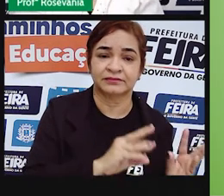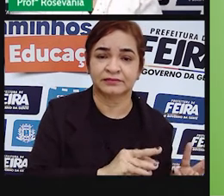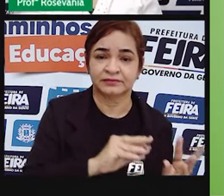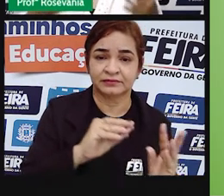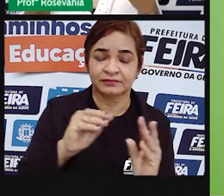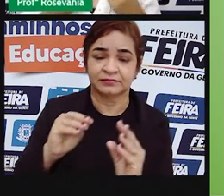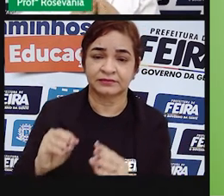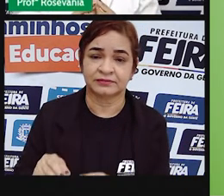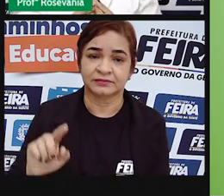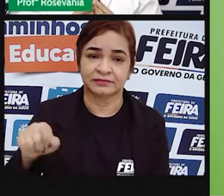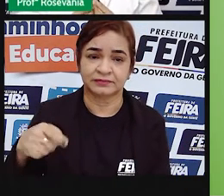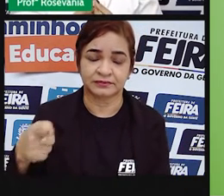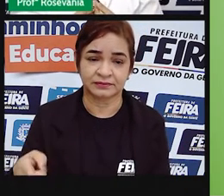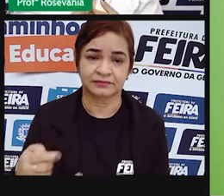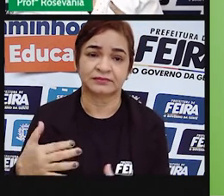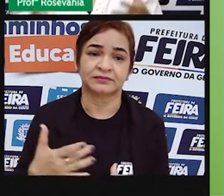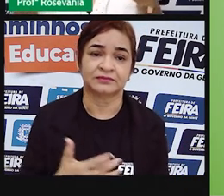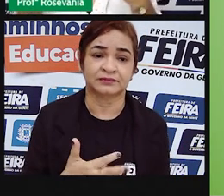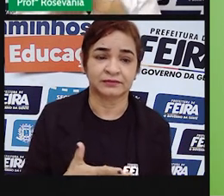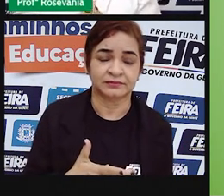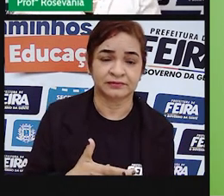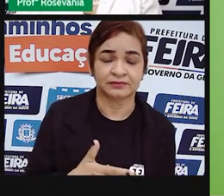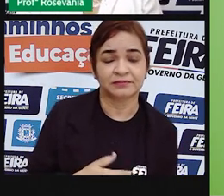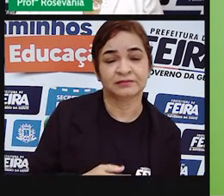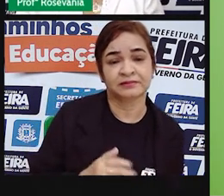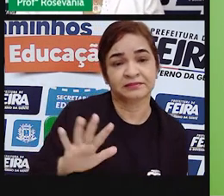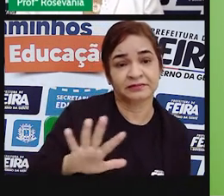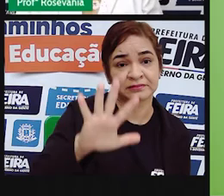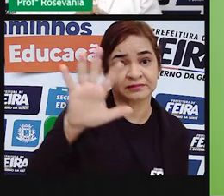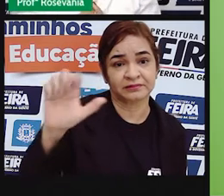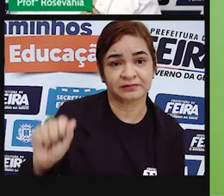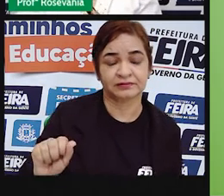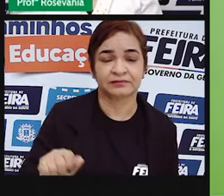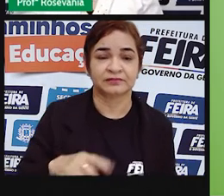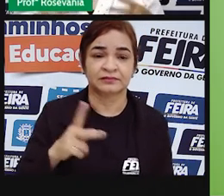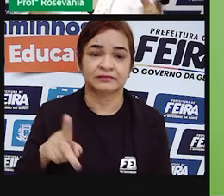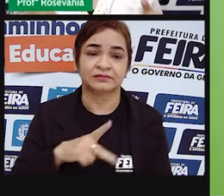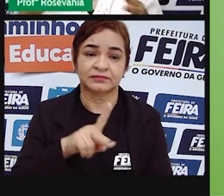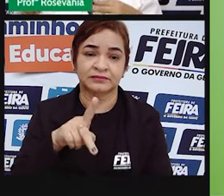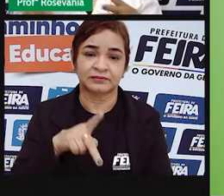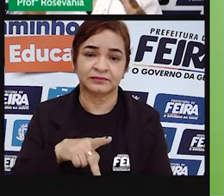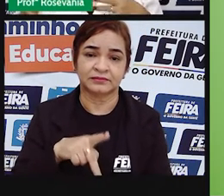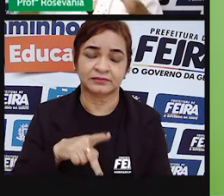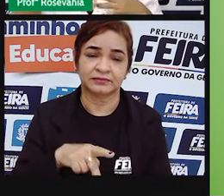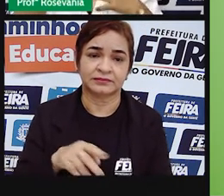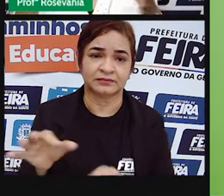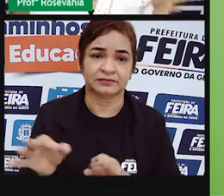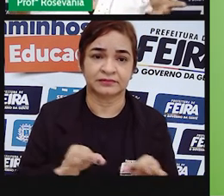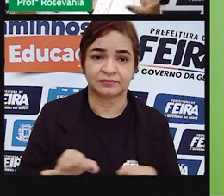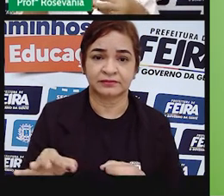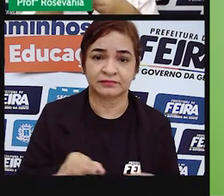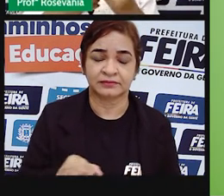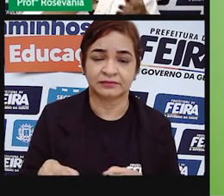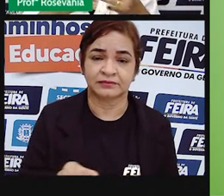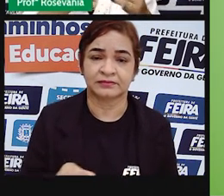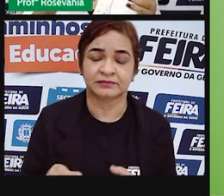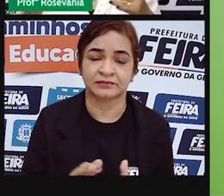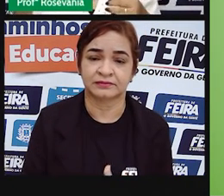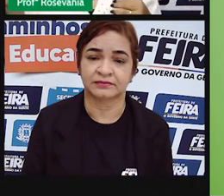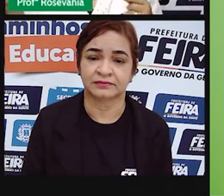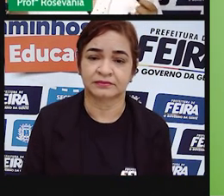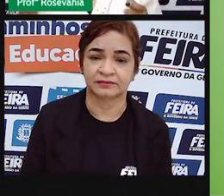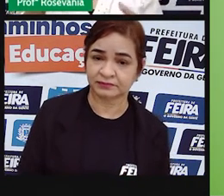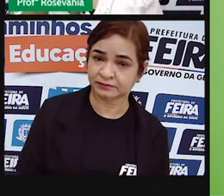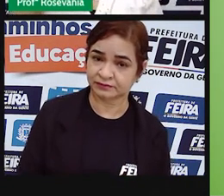nossa cidade do outro na outra região no outro país não é aquele processo que a gente vê